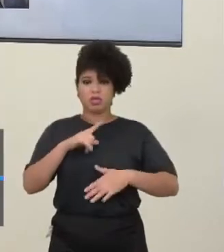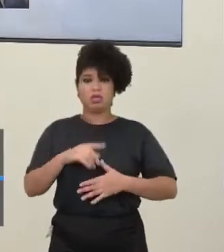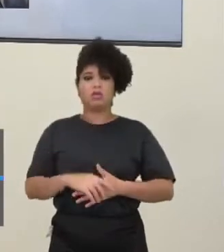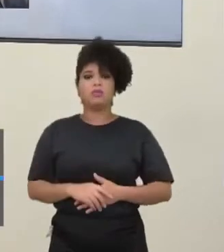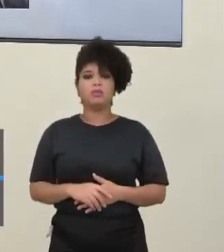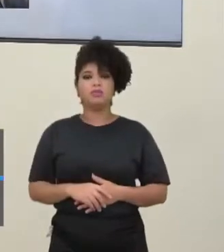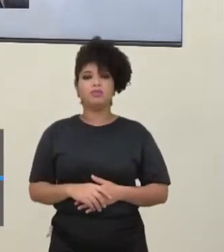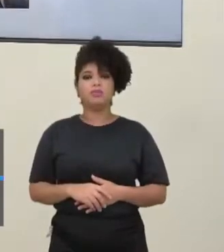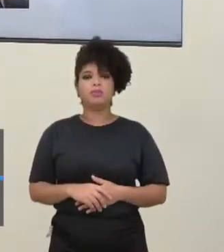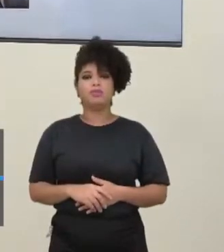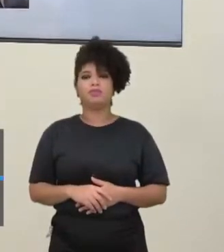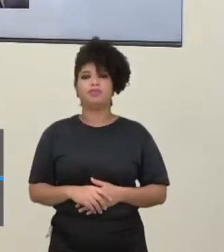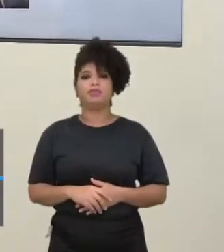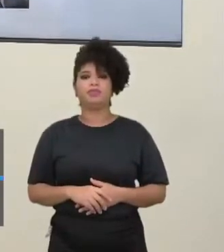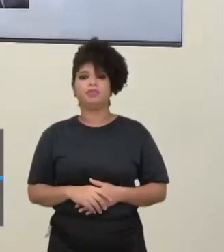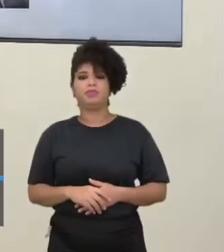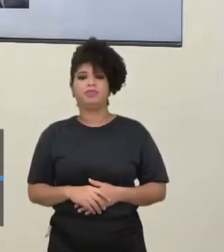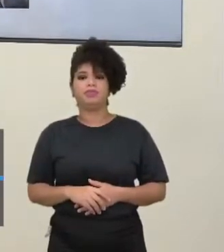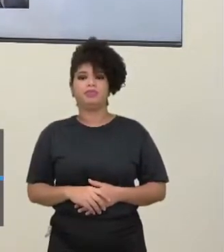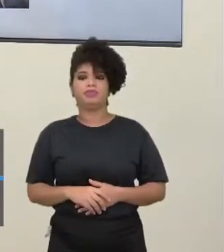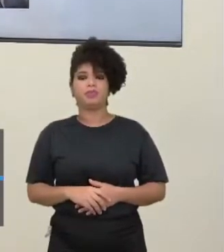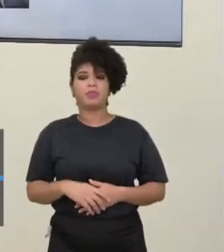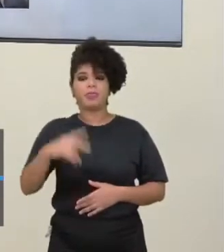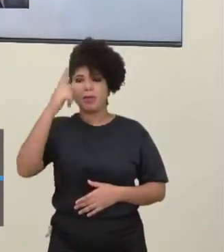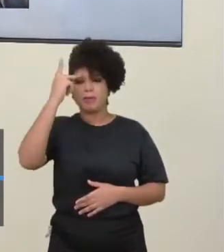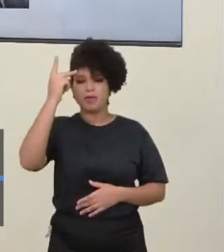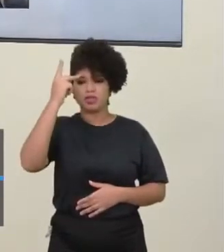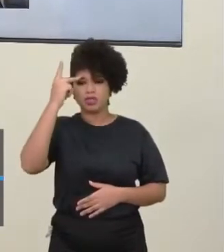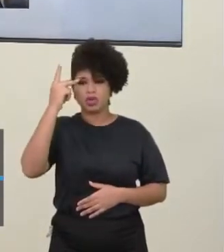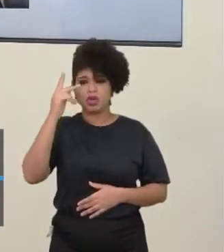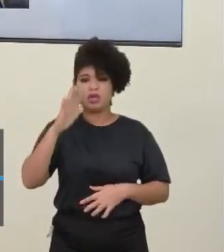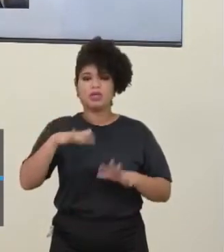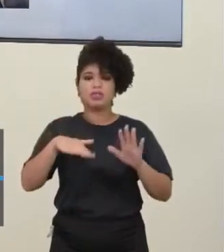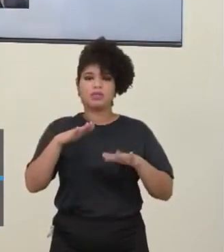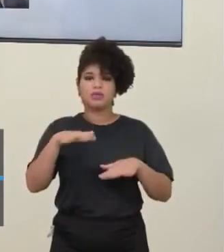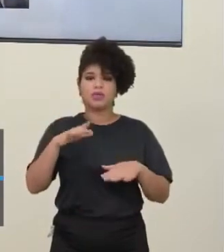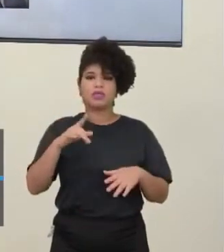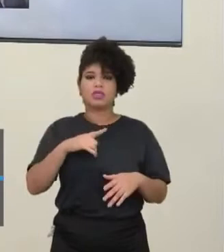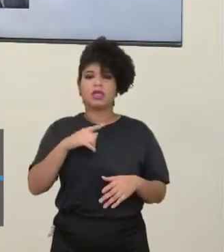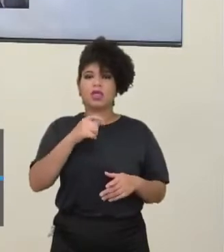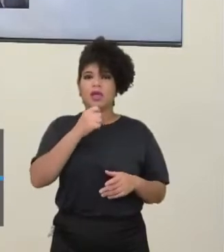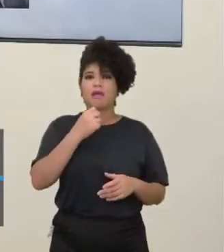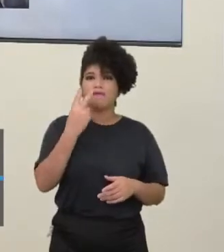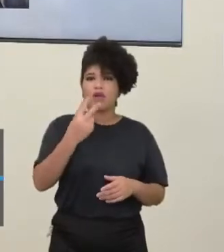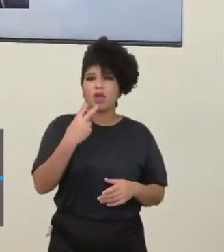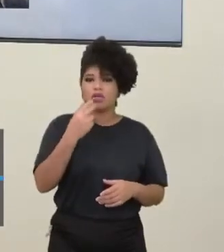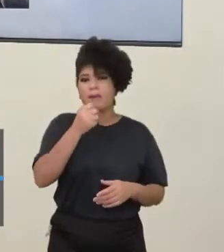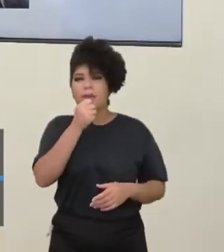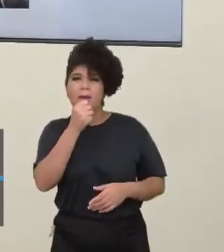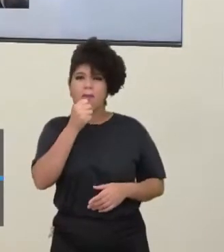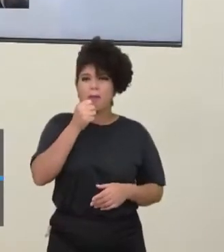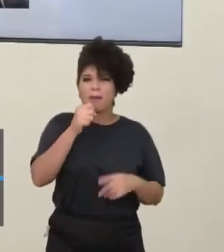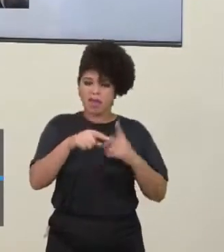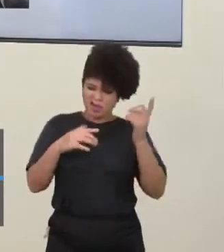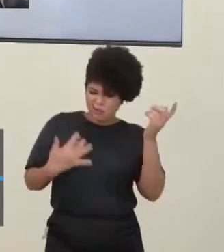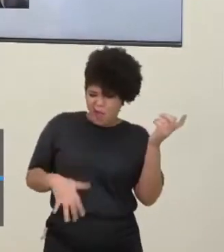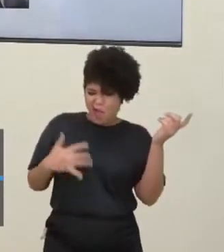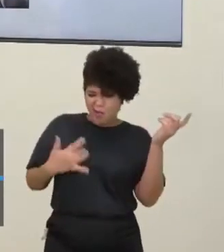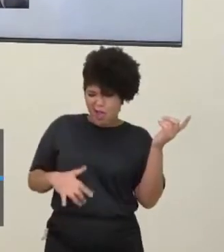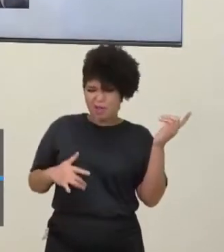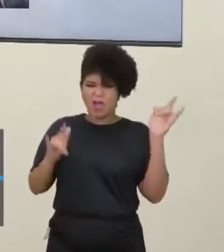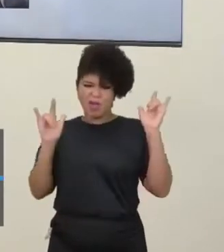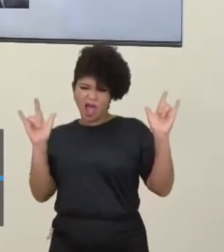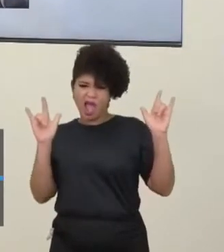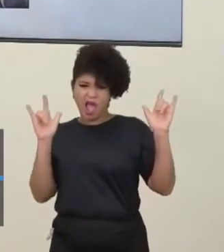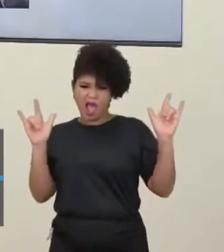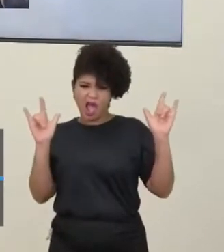vezes o vocalista faz a função de vocalista e baixista, ou vocalista e guitarrista, né? E